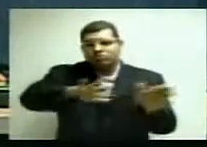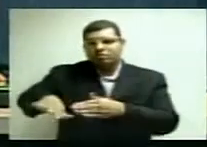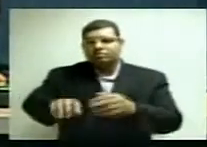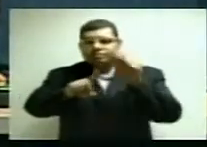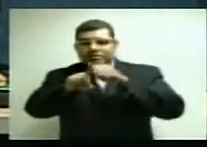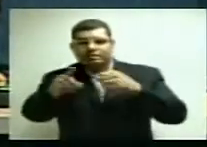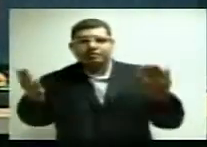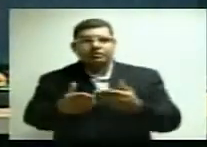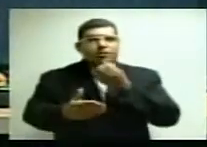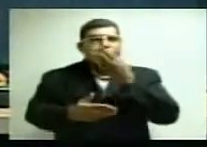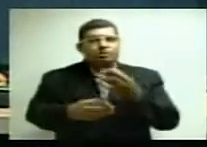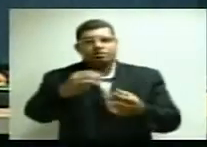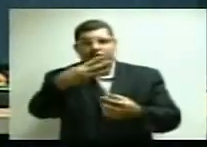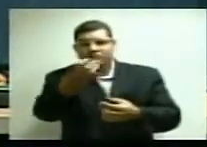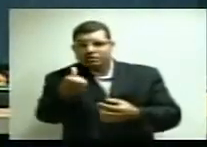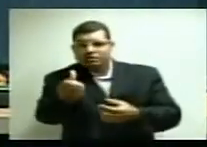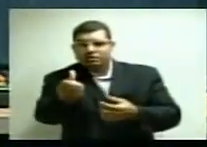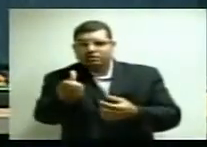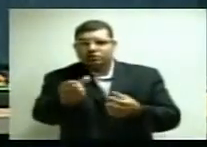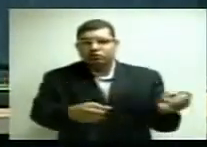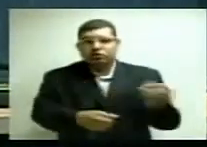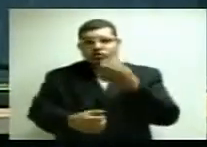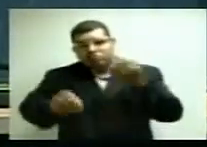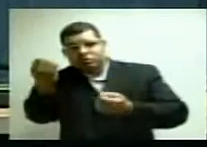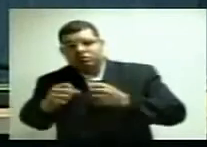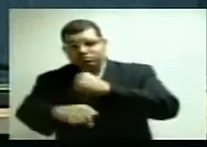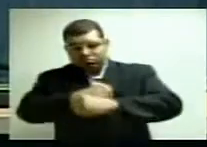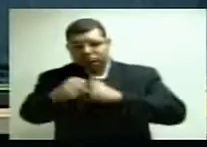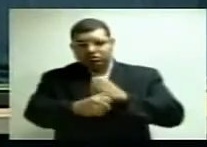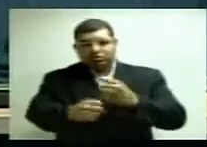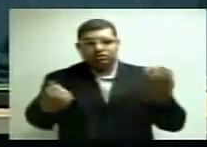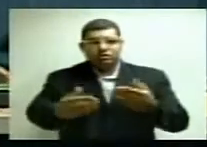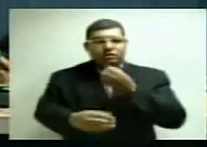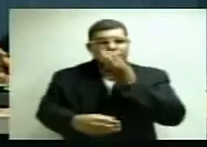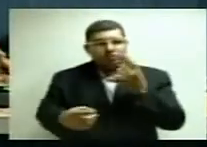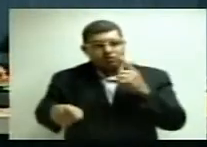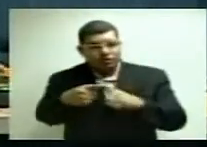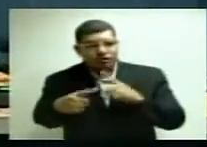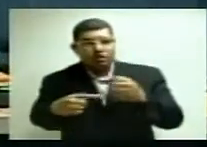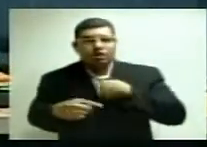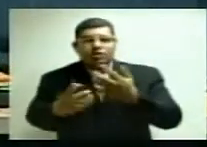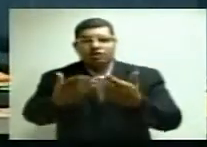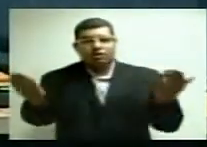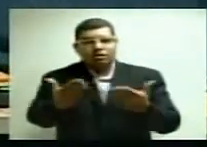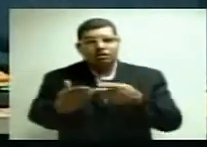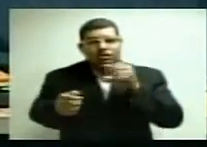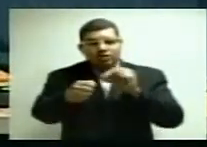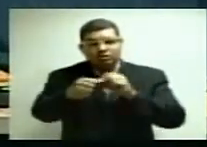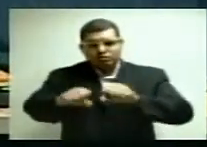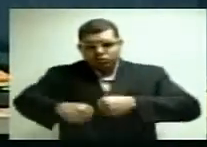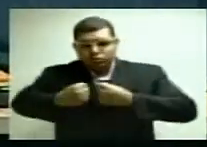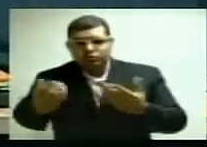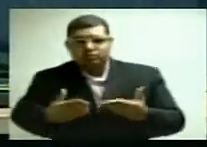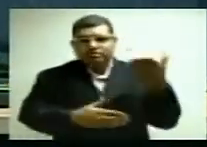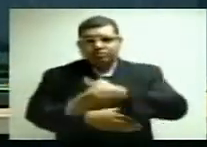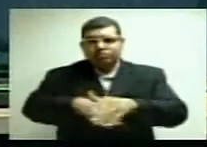por mês, 36.000 novos carros por ano. Portanto, eu quero e farei um esforço